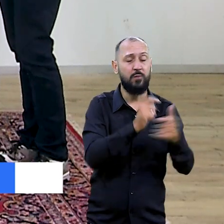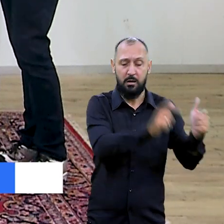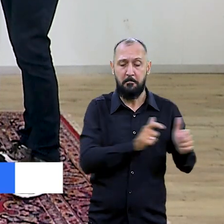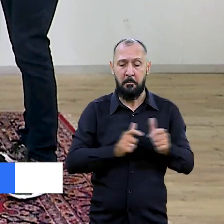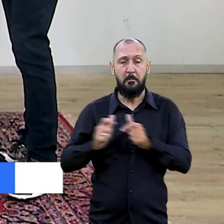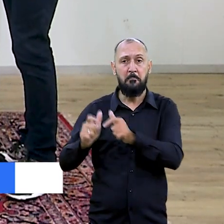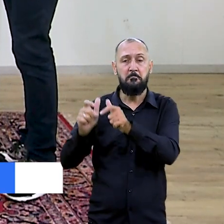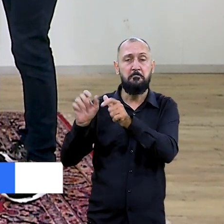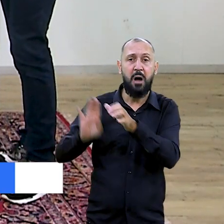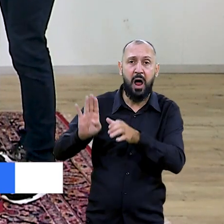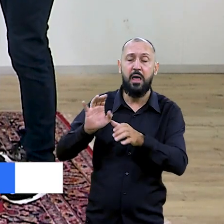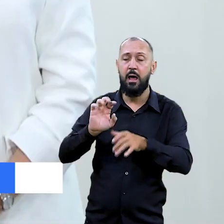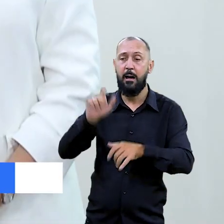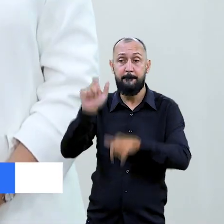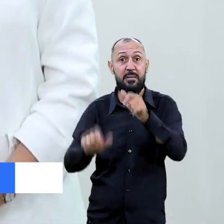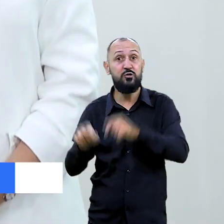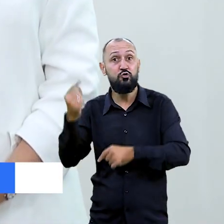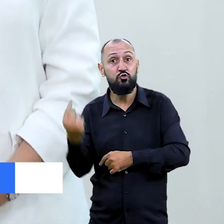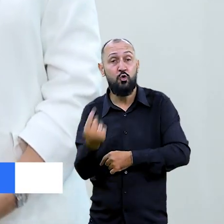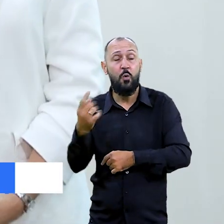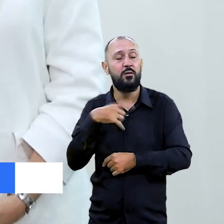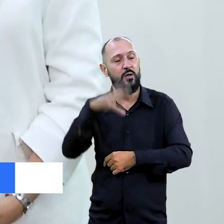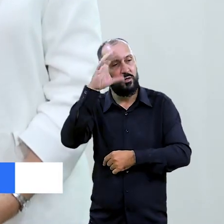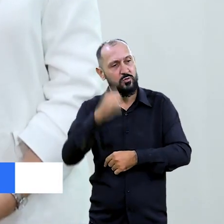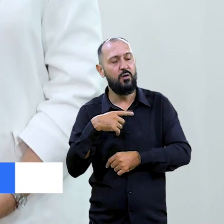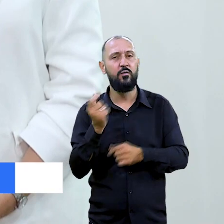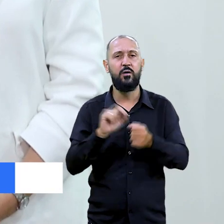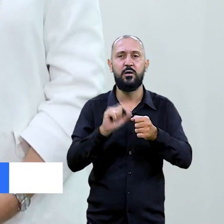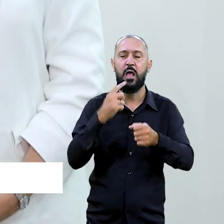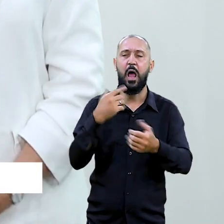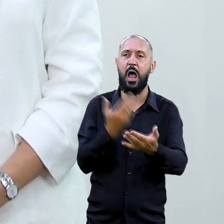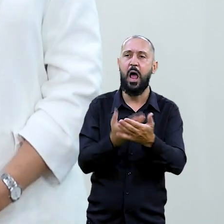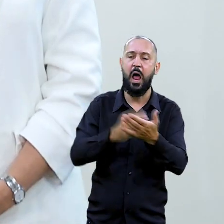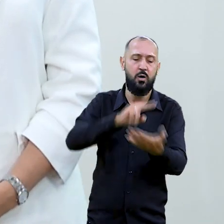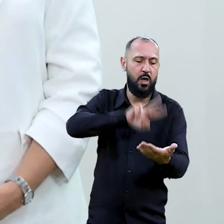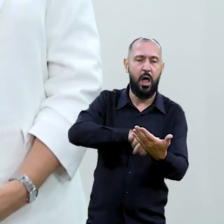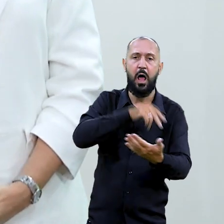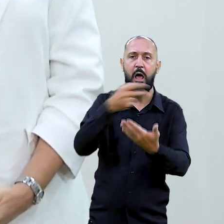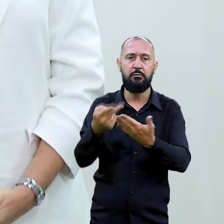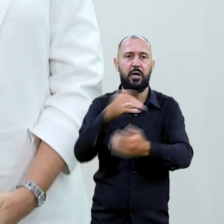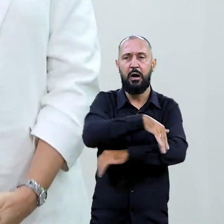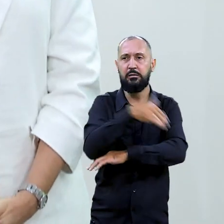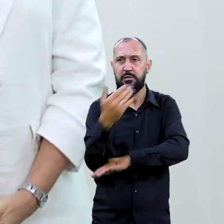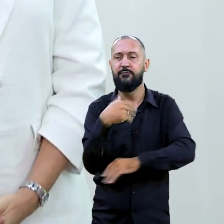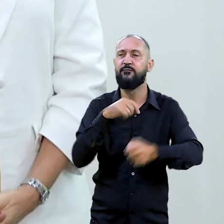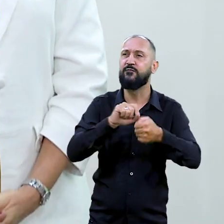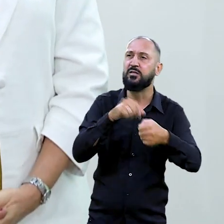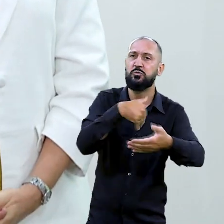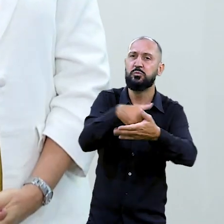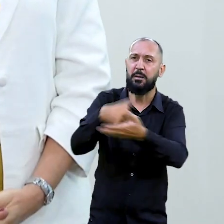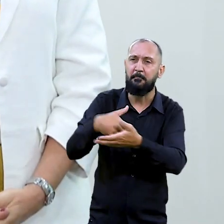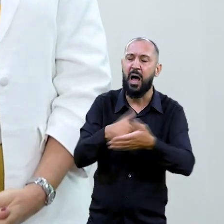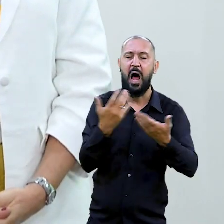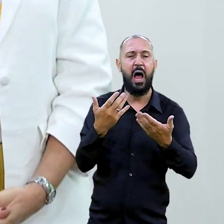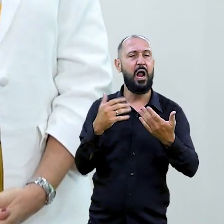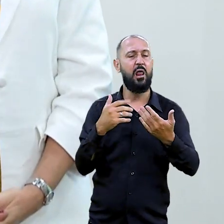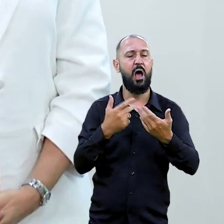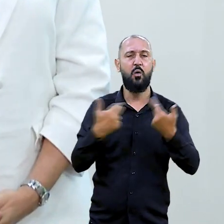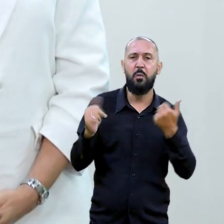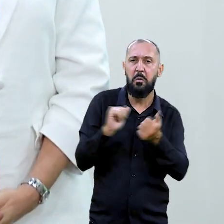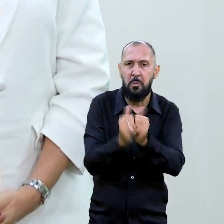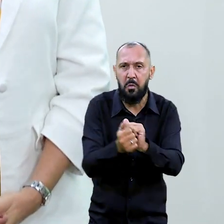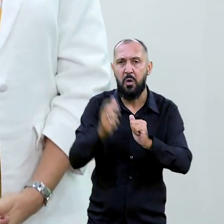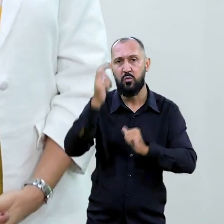e social voluntário que ocorre em muitos bairros é por iniciativa de próprios moradores, né? De dar um contraturno escolar, por exemplo, para as crianças, dar uma